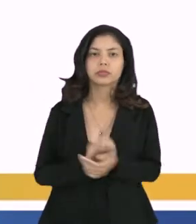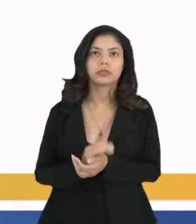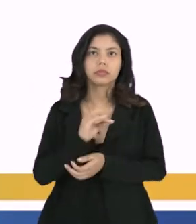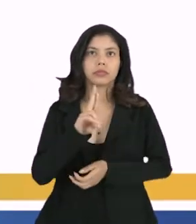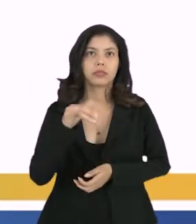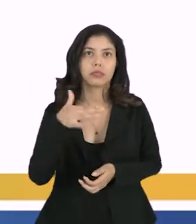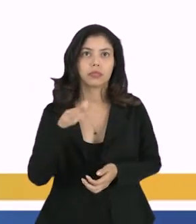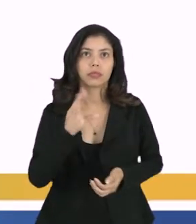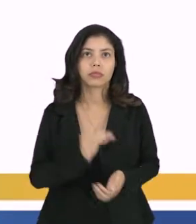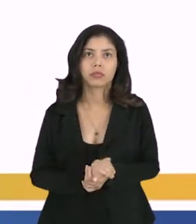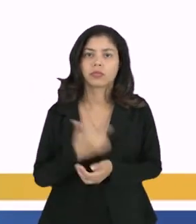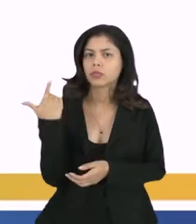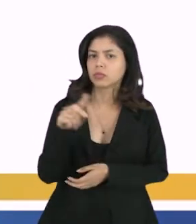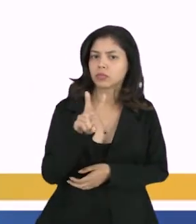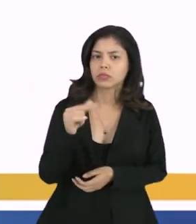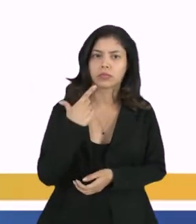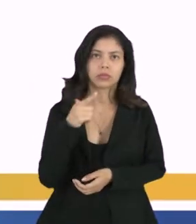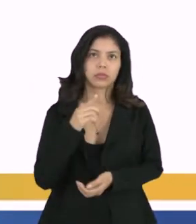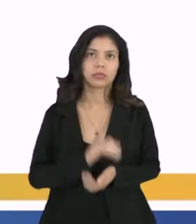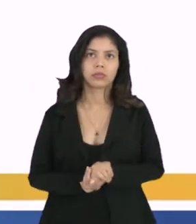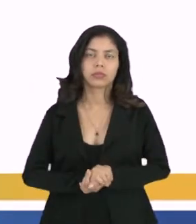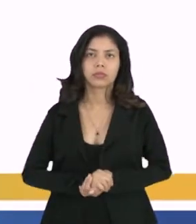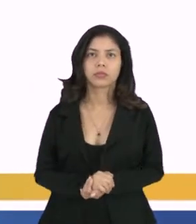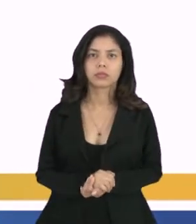não é mais solução, caso ela seja.